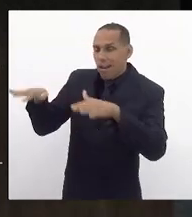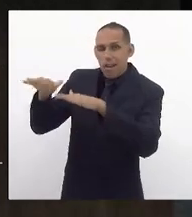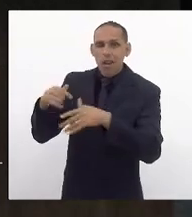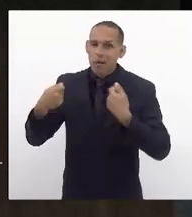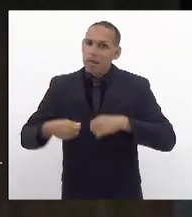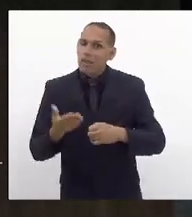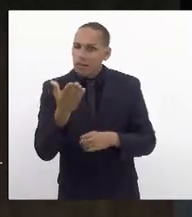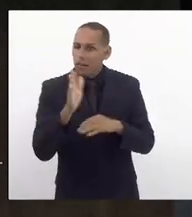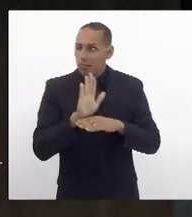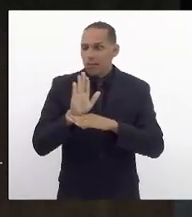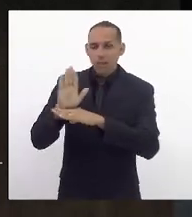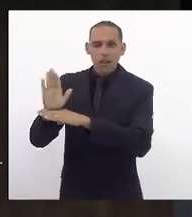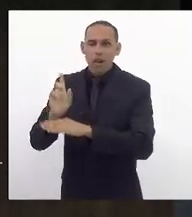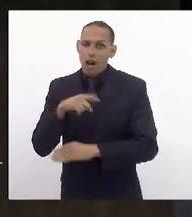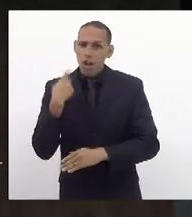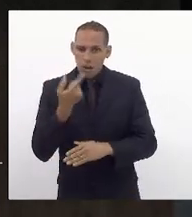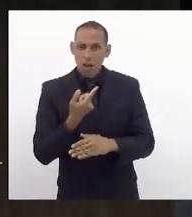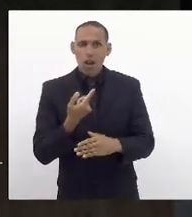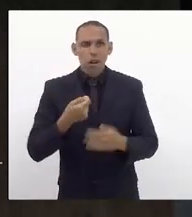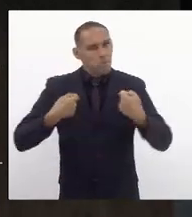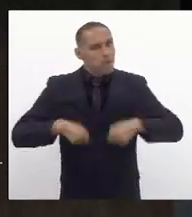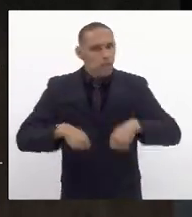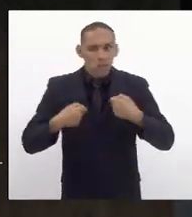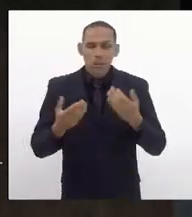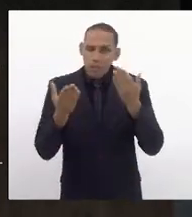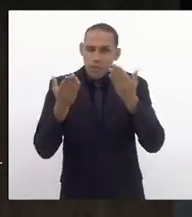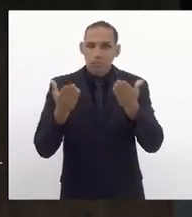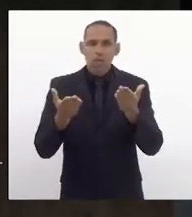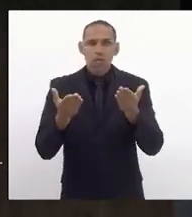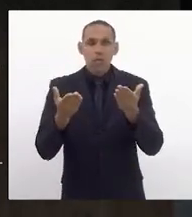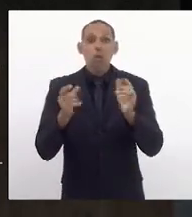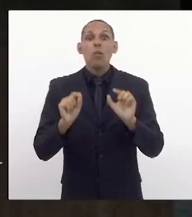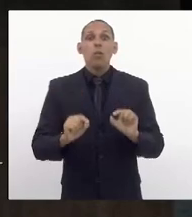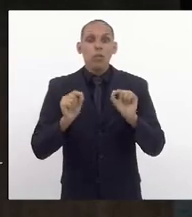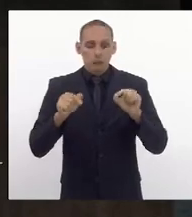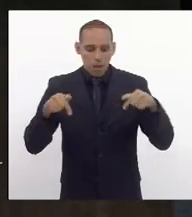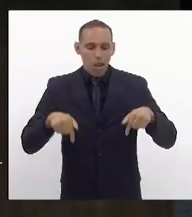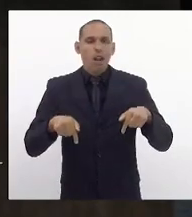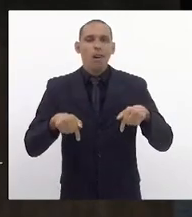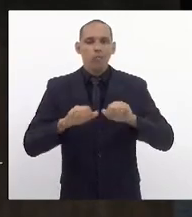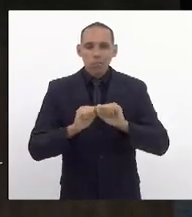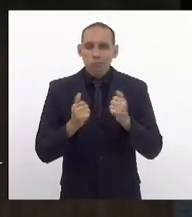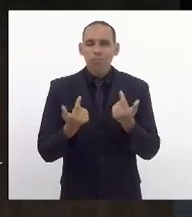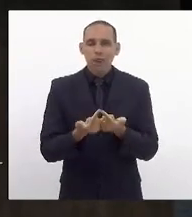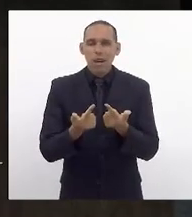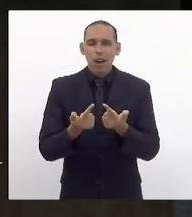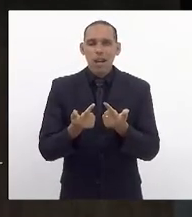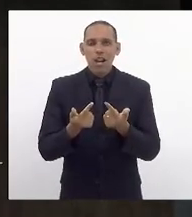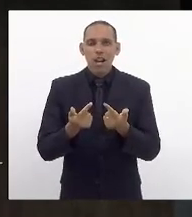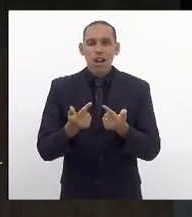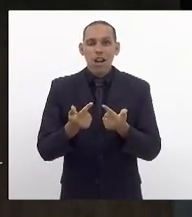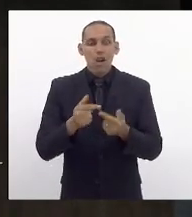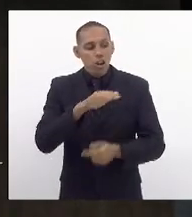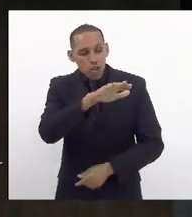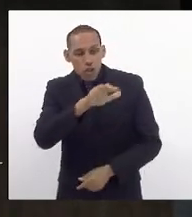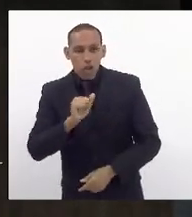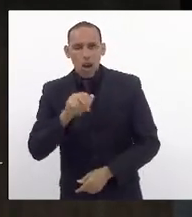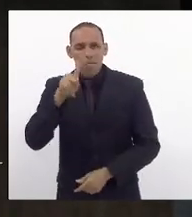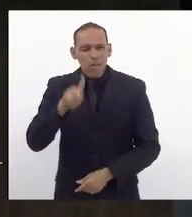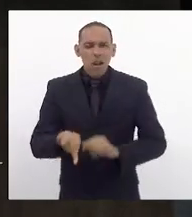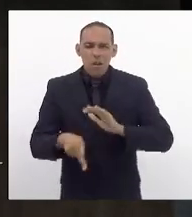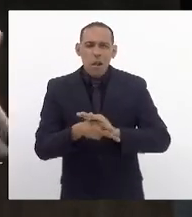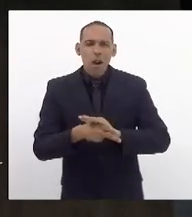absolutamente sério. Nós precisamos do senhor, trazendo aqui essa casa, convidando o presidente do metrô do Rio de Janeiro.